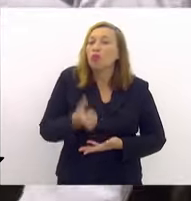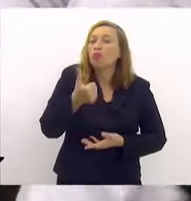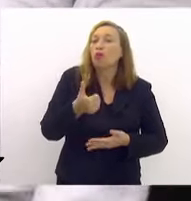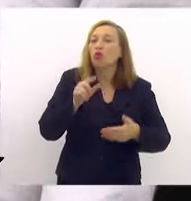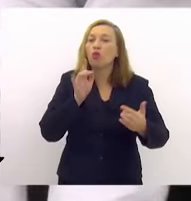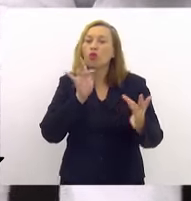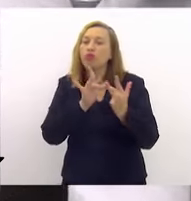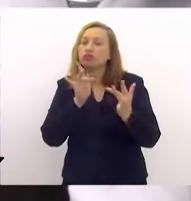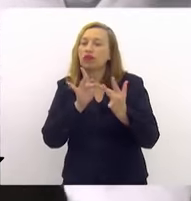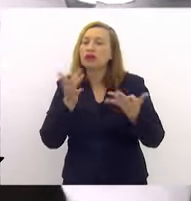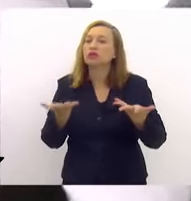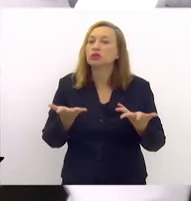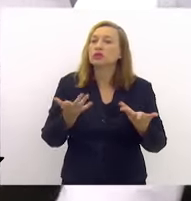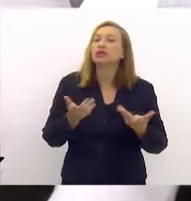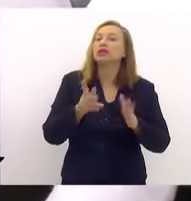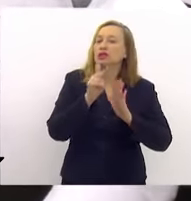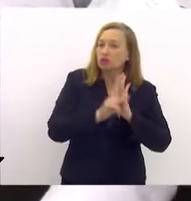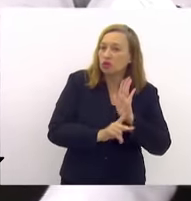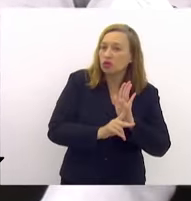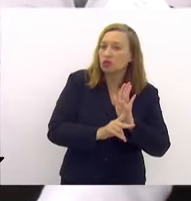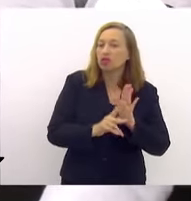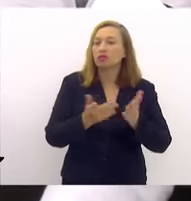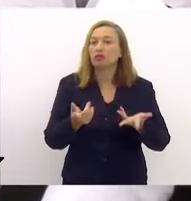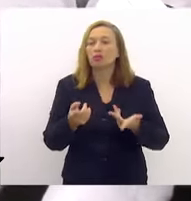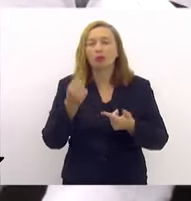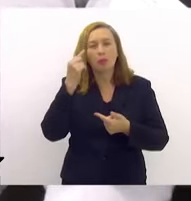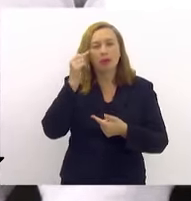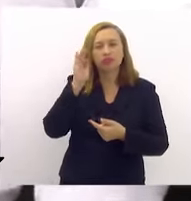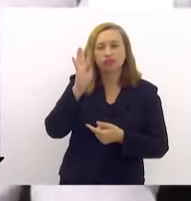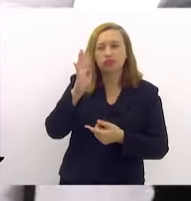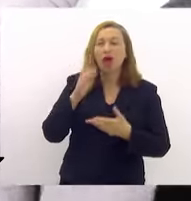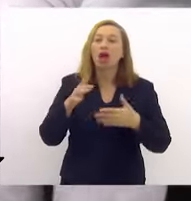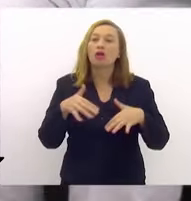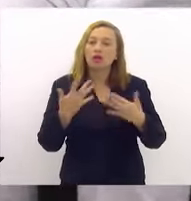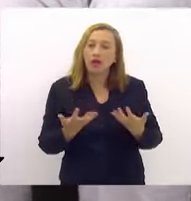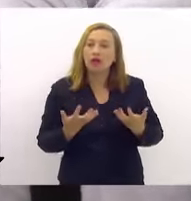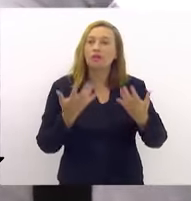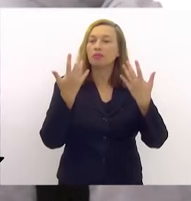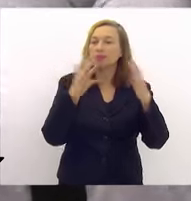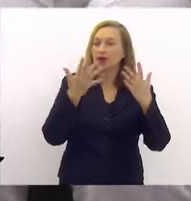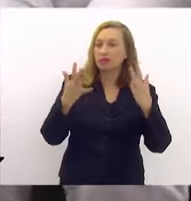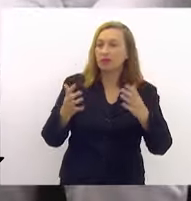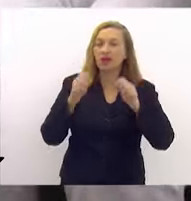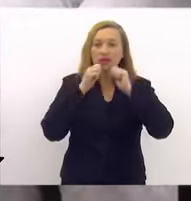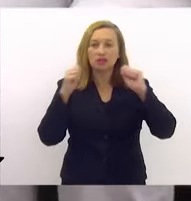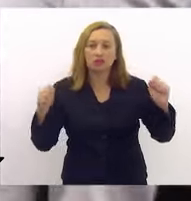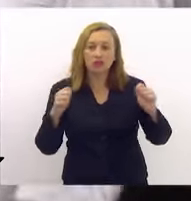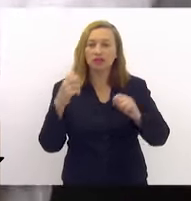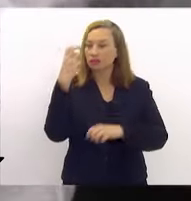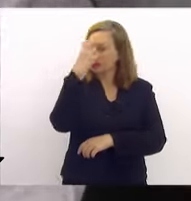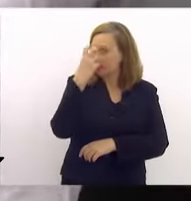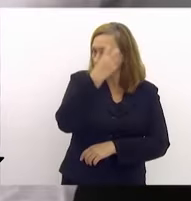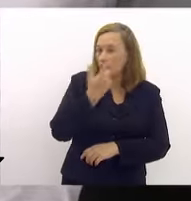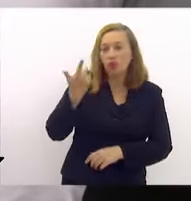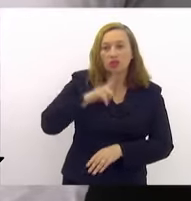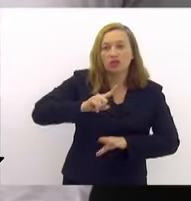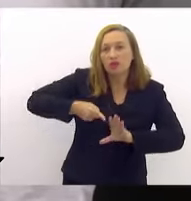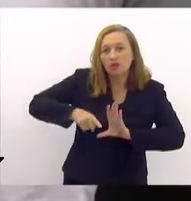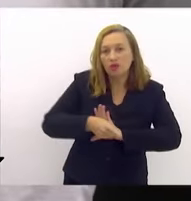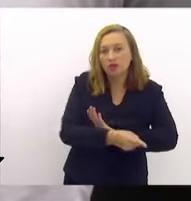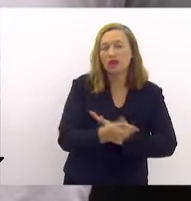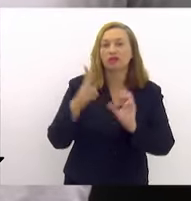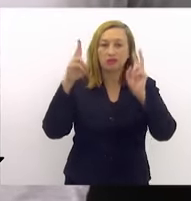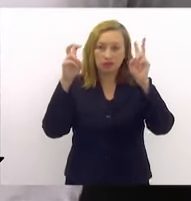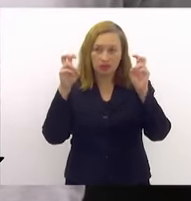contato, todavia, e esse projeto nos traz essa reflexão. Então, quero parabenizar a assessoria da deputada Verônica, que conseguiu se aprofundar nesse